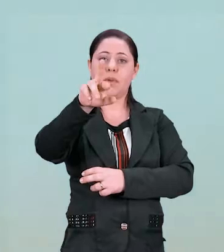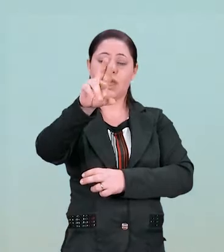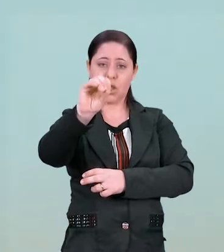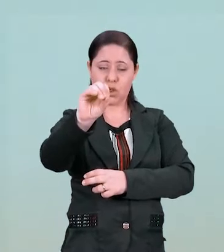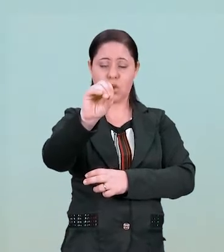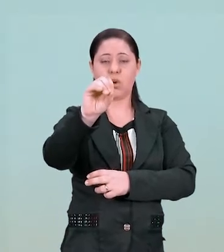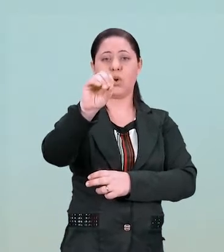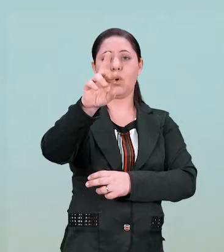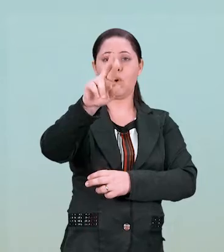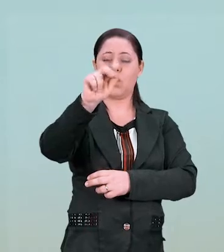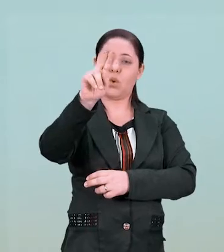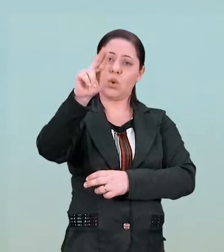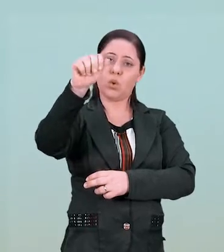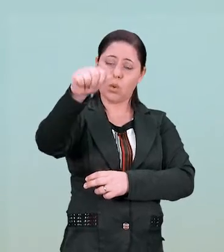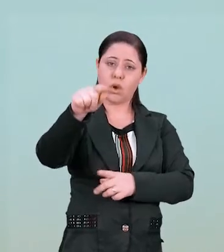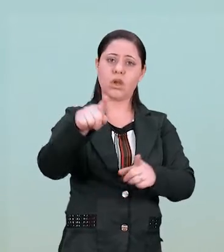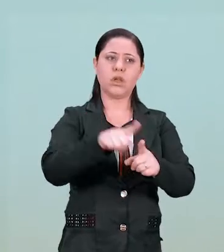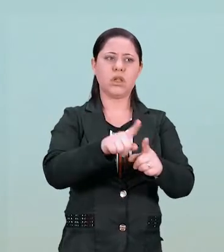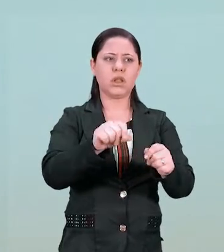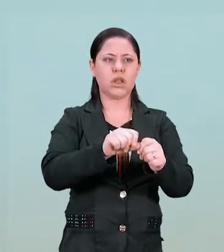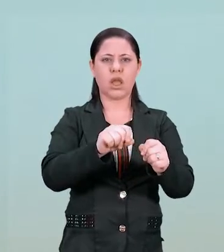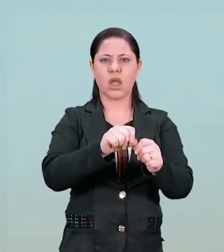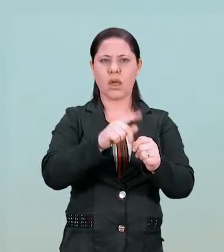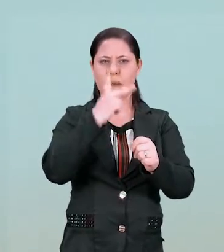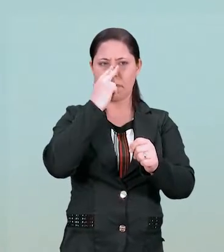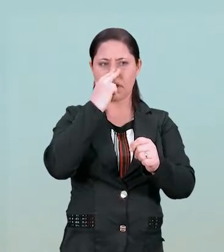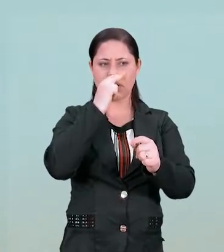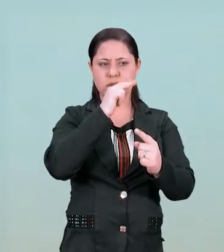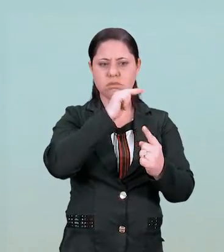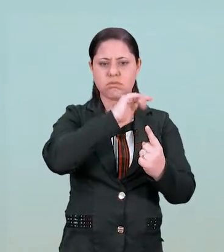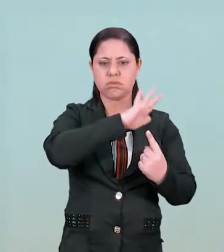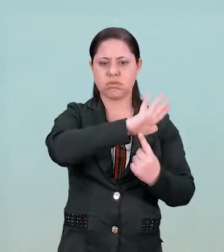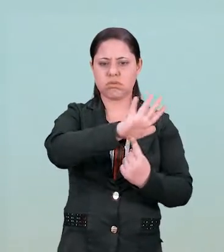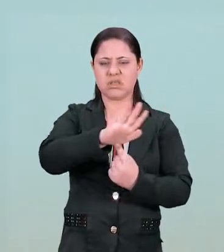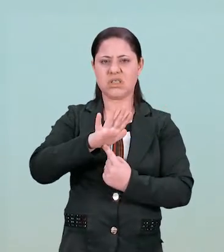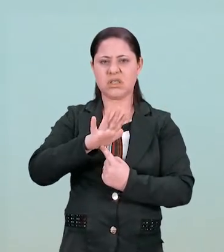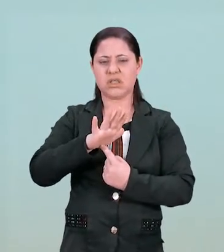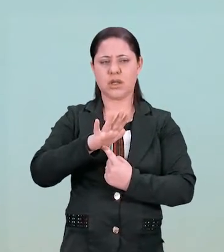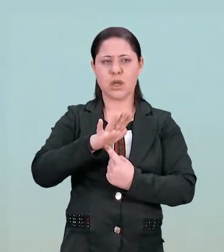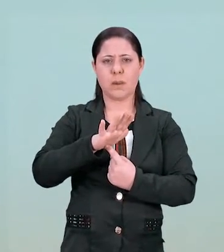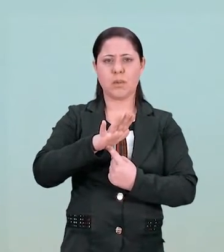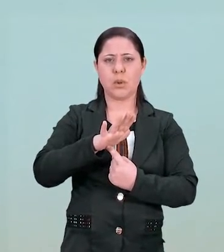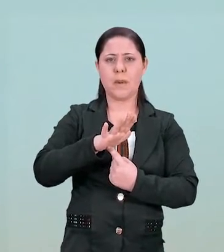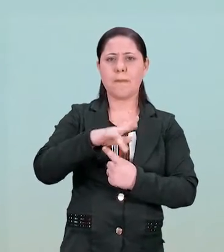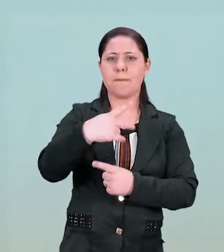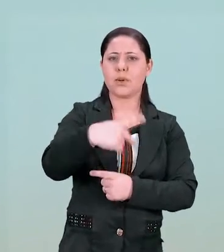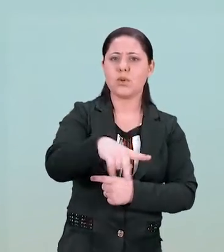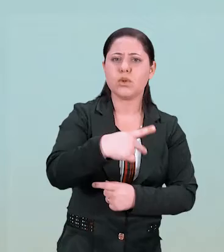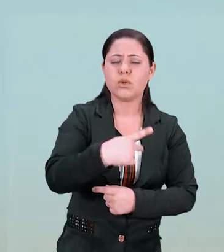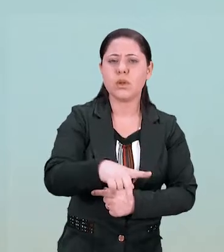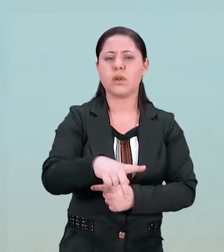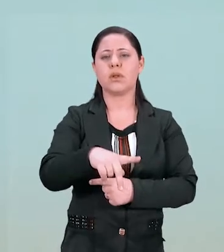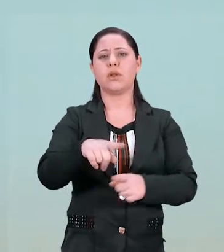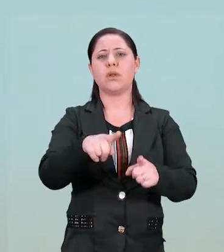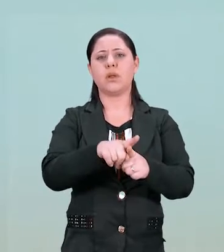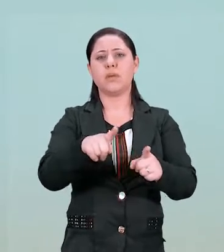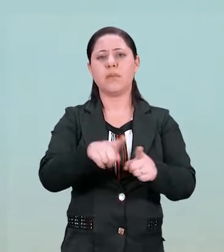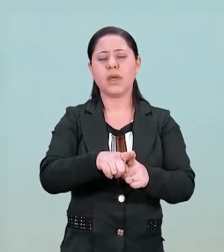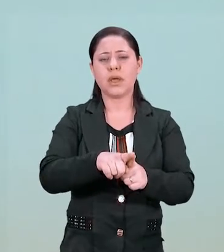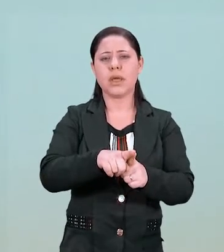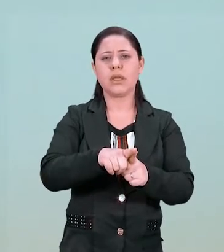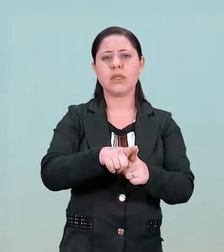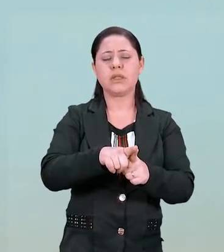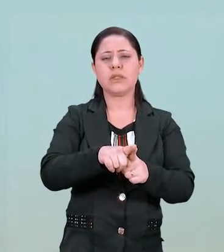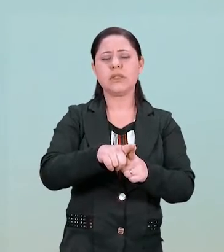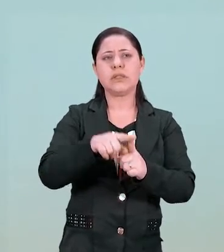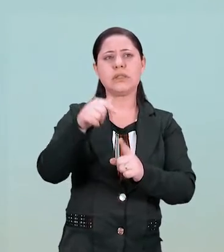traz reflexos muito grandes para Ponta Porã, para Coronel Sapucaia, assim como para Paranhos, para Sete Quedas, cidades gêmeas.